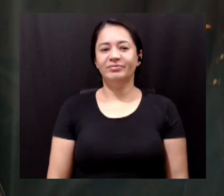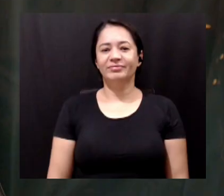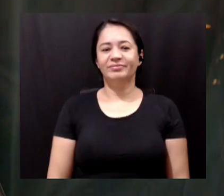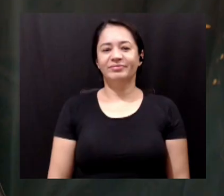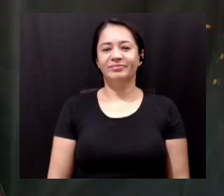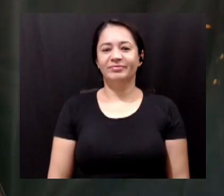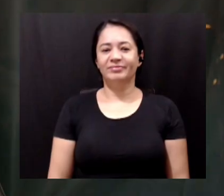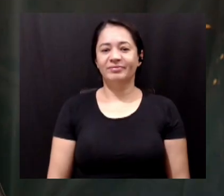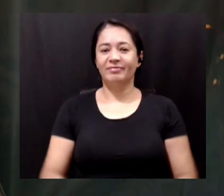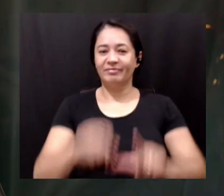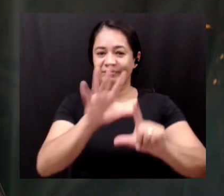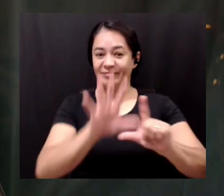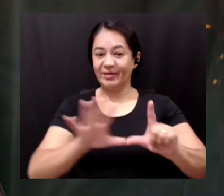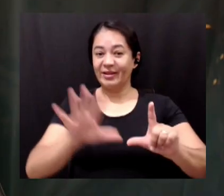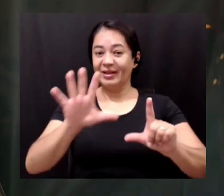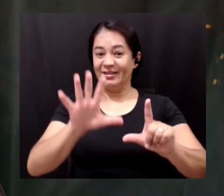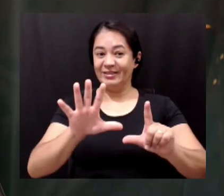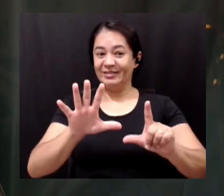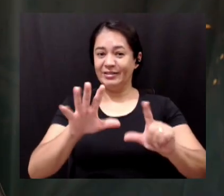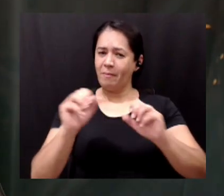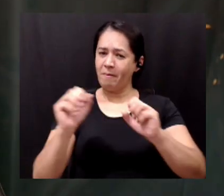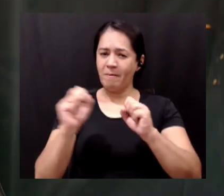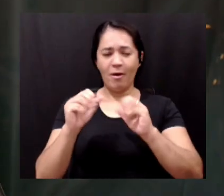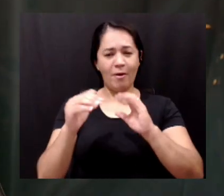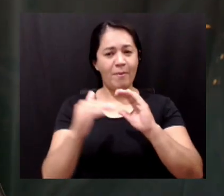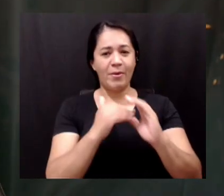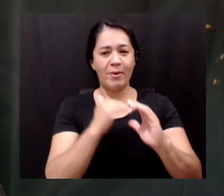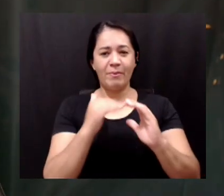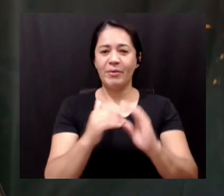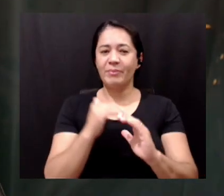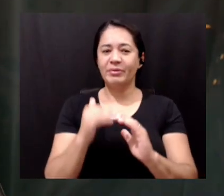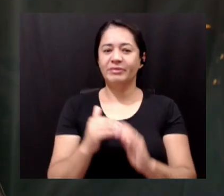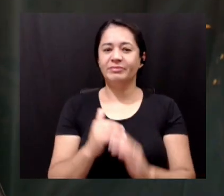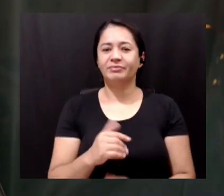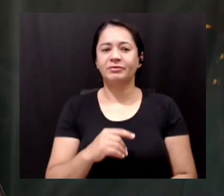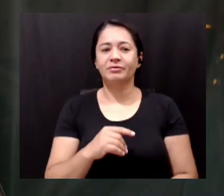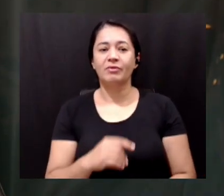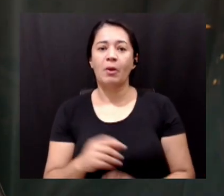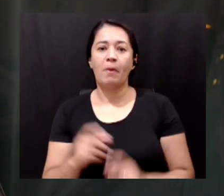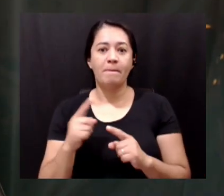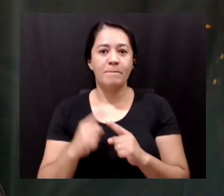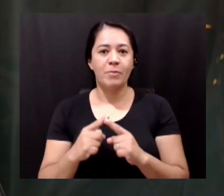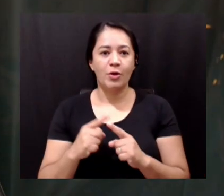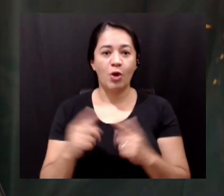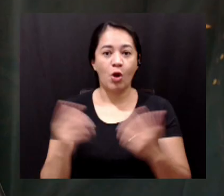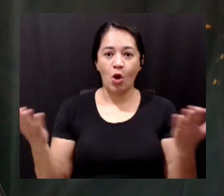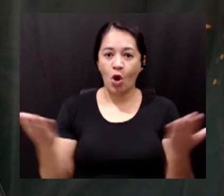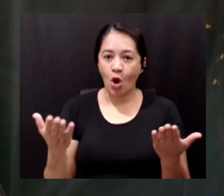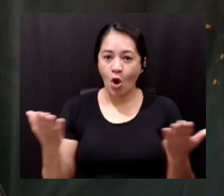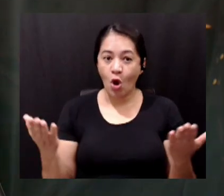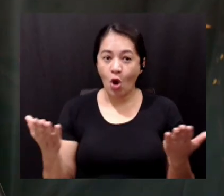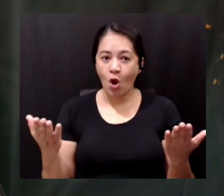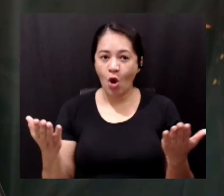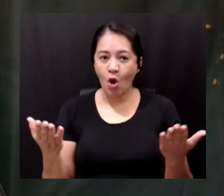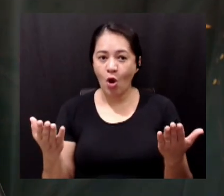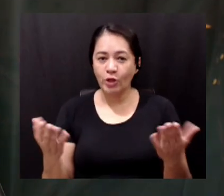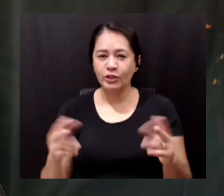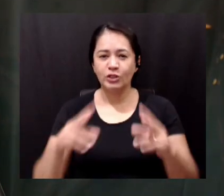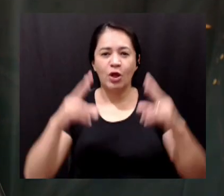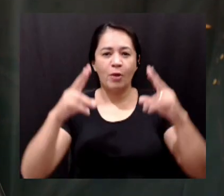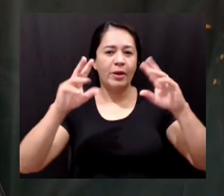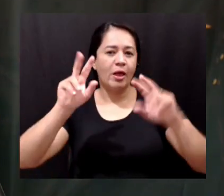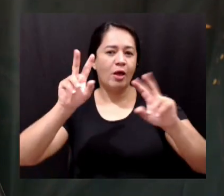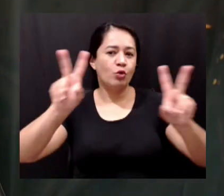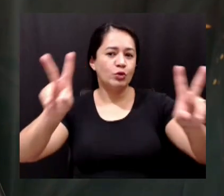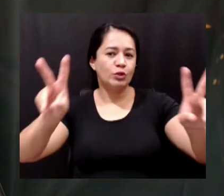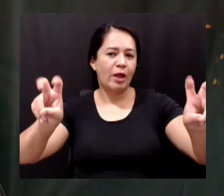978293776. Pode mandar sua mensagem pra gente, pode mandar, porque hoje nós vamos falar sobre as bets, né, os jogos